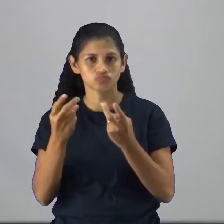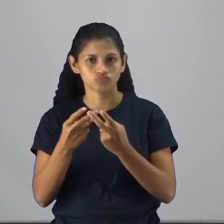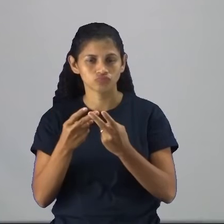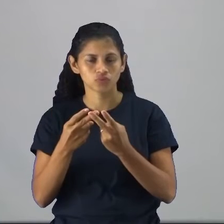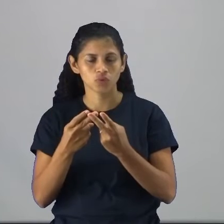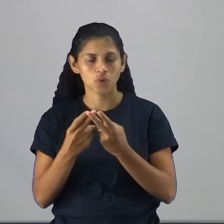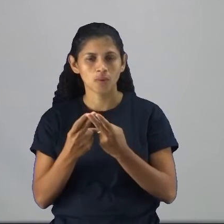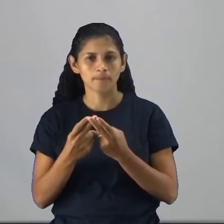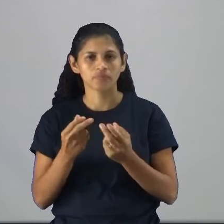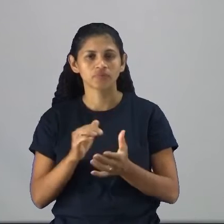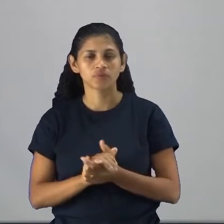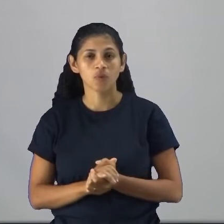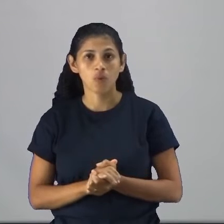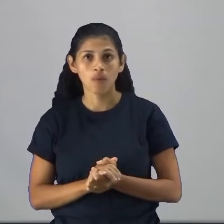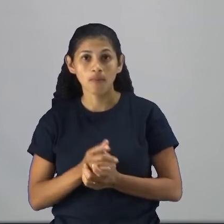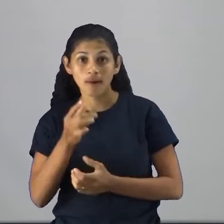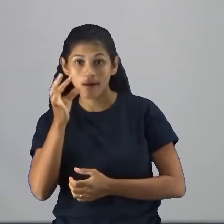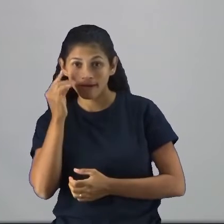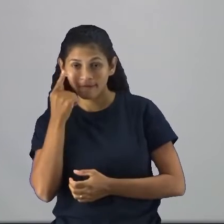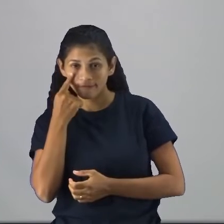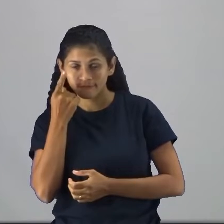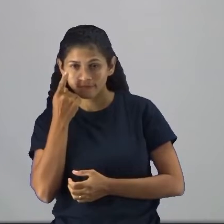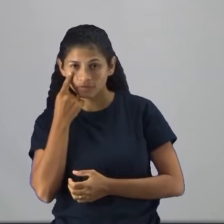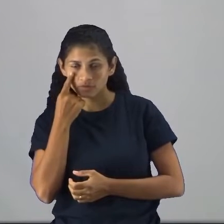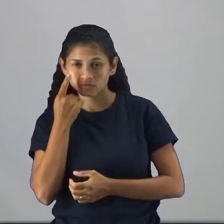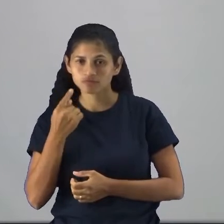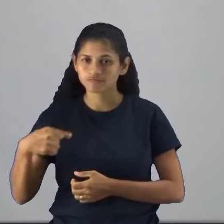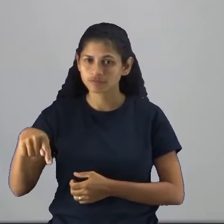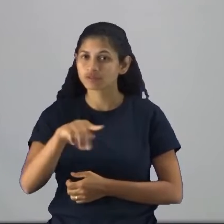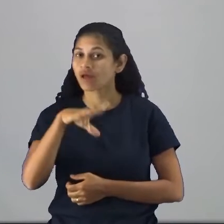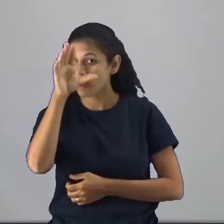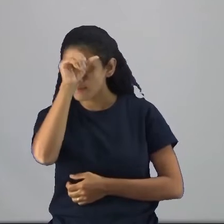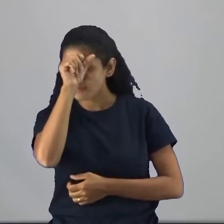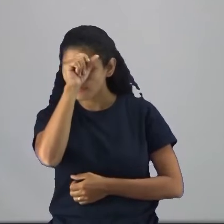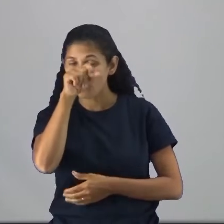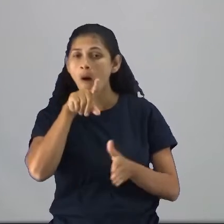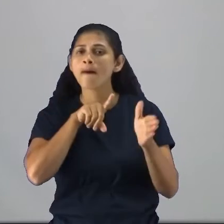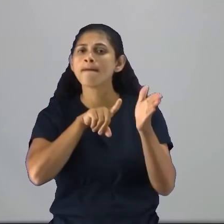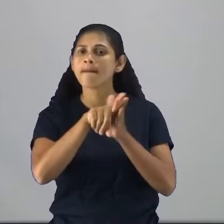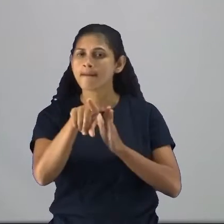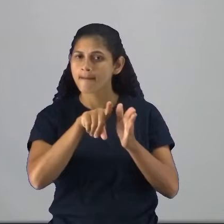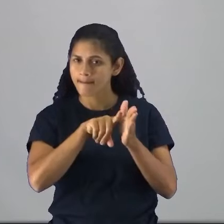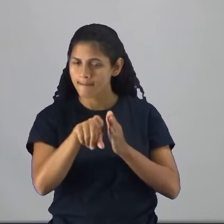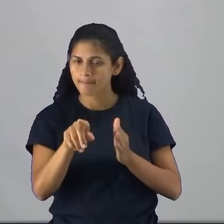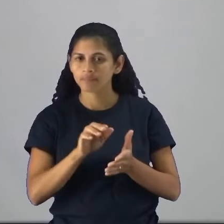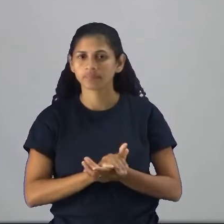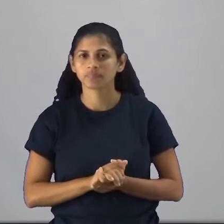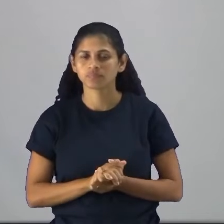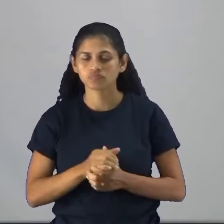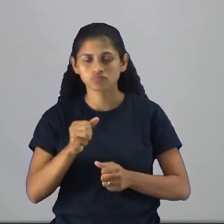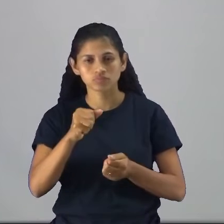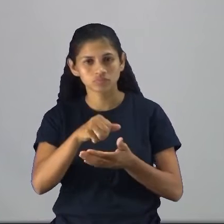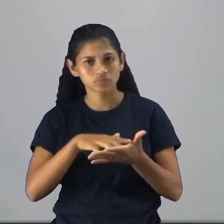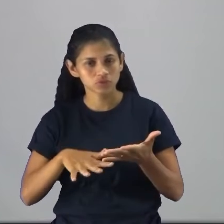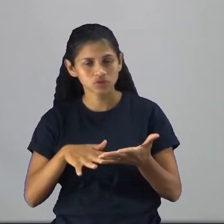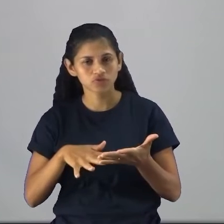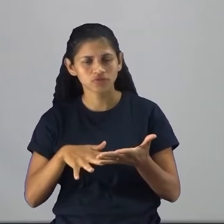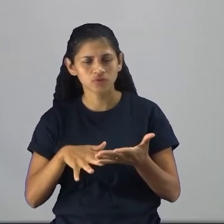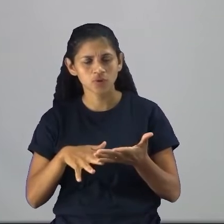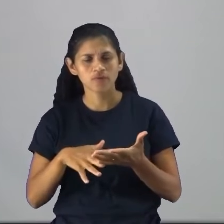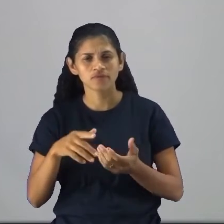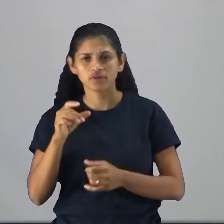vocês realmente aprenderam, quero fazer aqui umas perguntinhas para vocês, uma pequena atividade, para ver se você